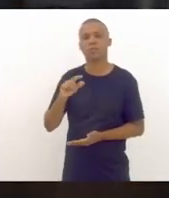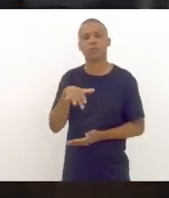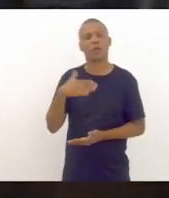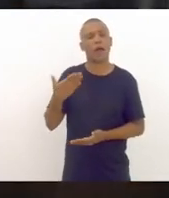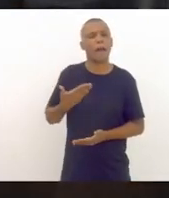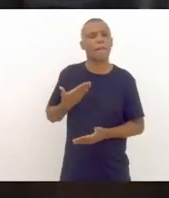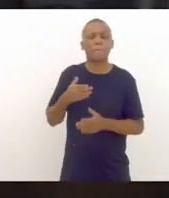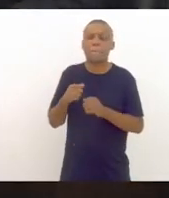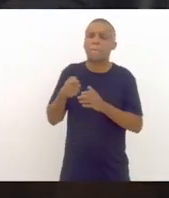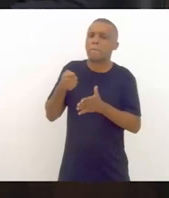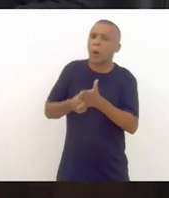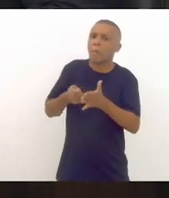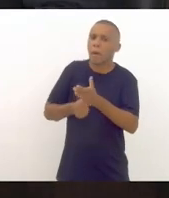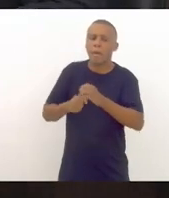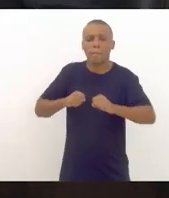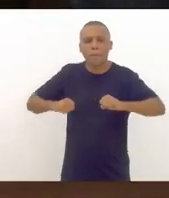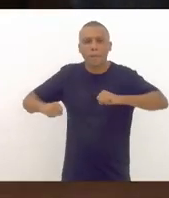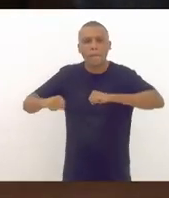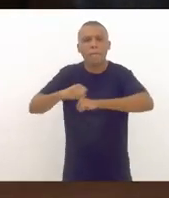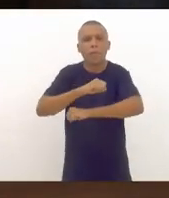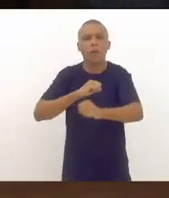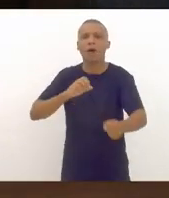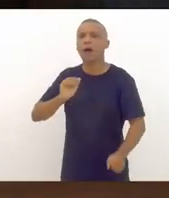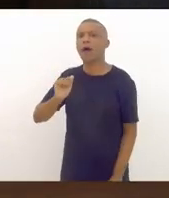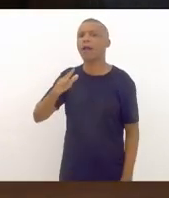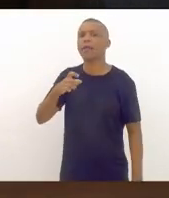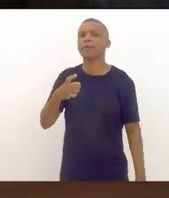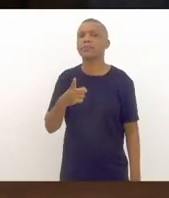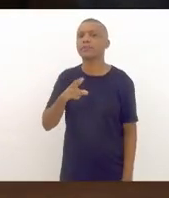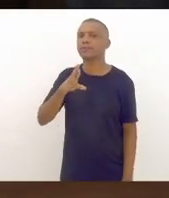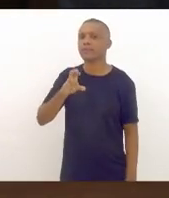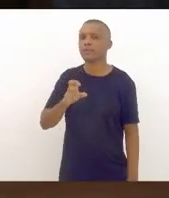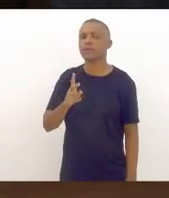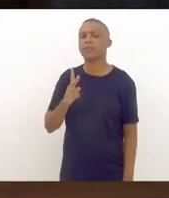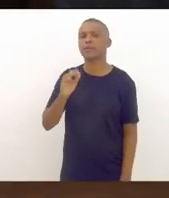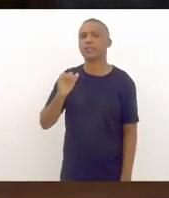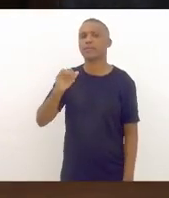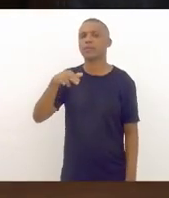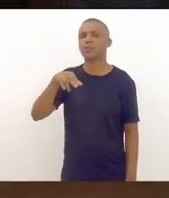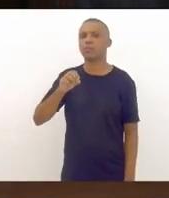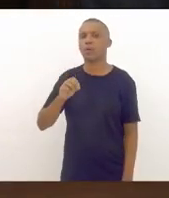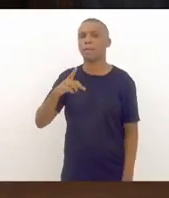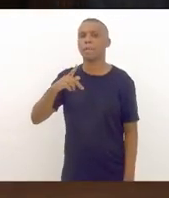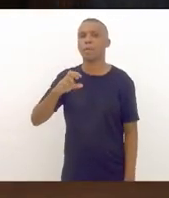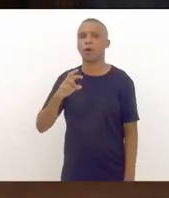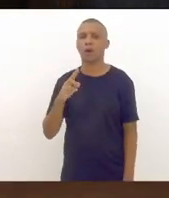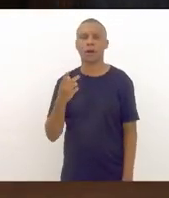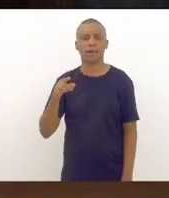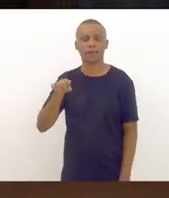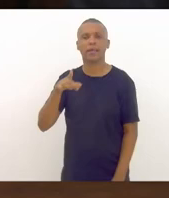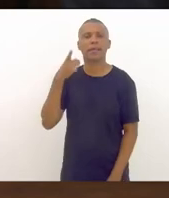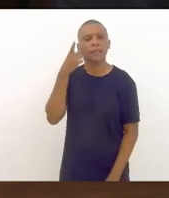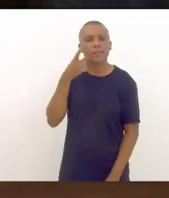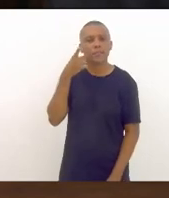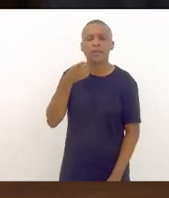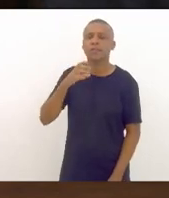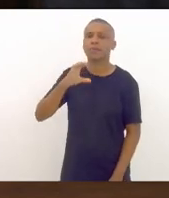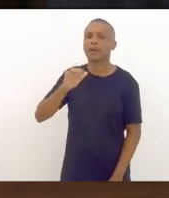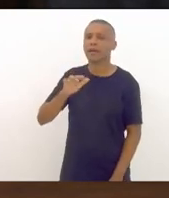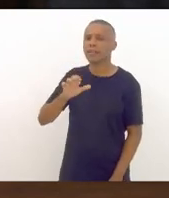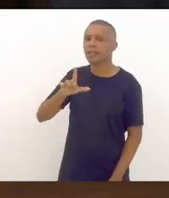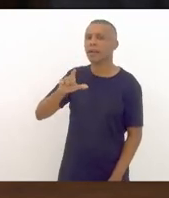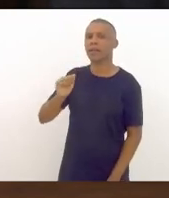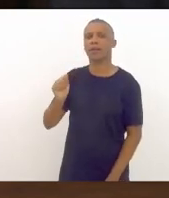combativo, deputado Alexandre Kinoplock, meu parceiro de todas as horas, deputado Canela,